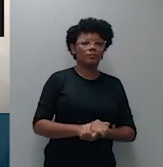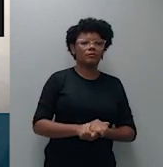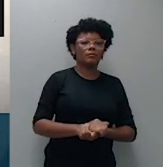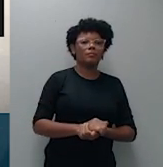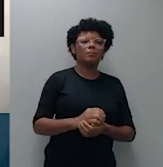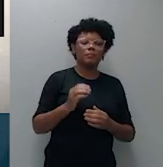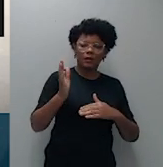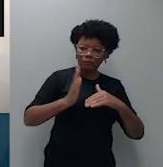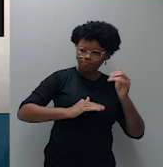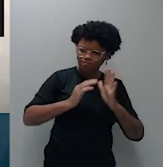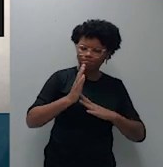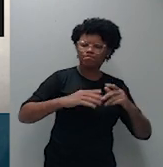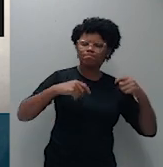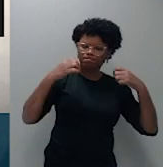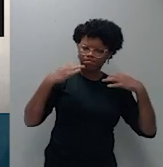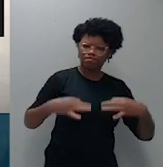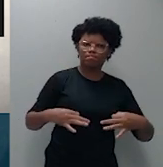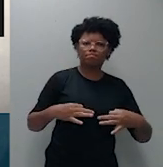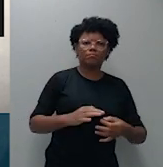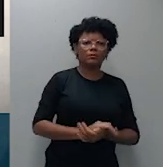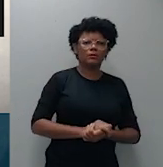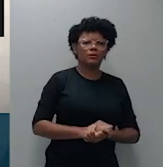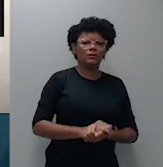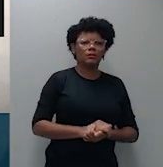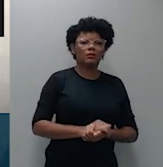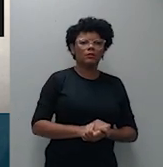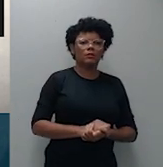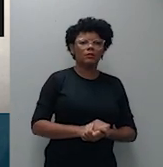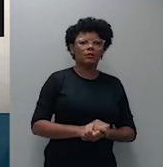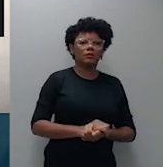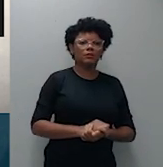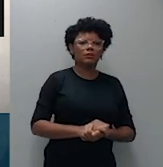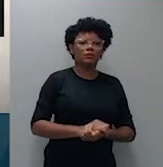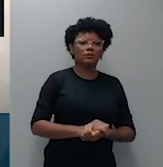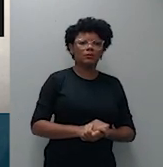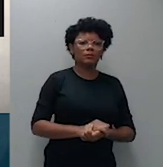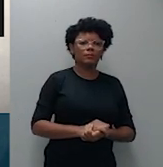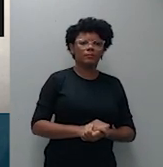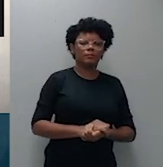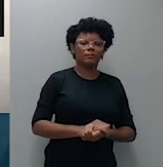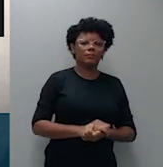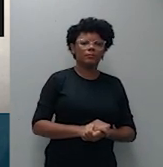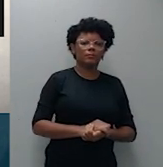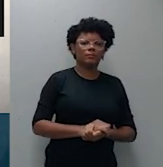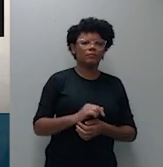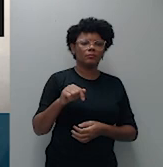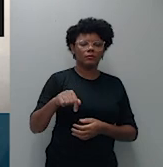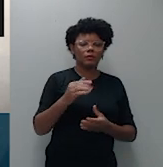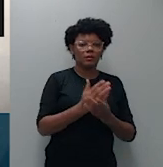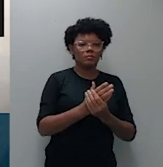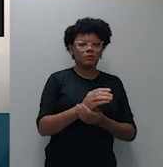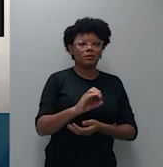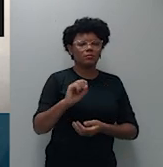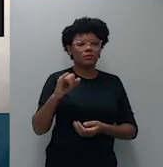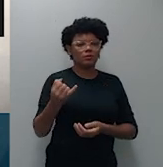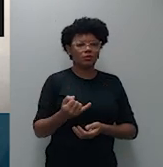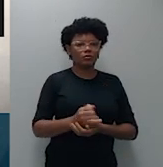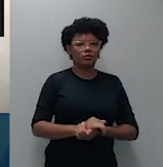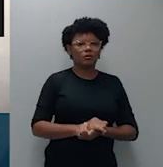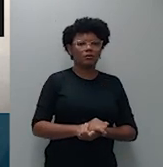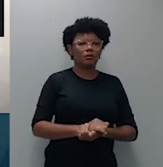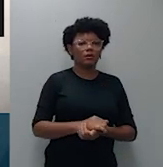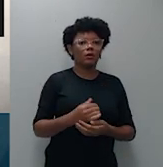oral e pela e pela competência e pela competência na ação nesse processo no